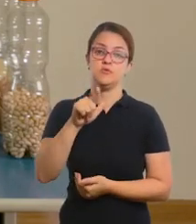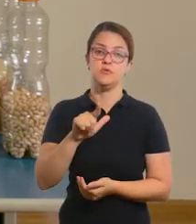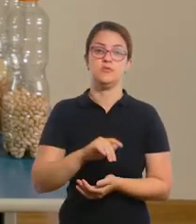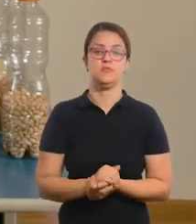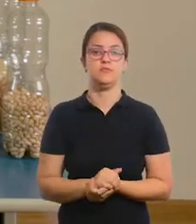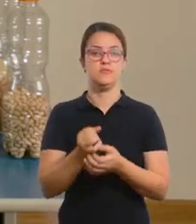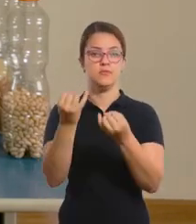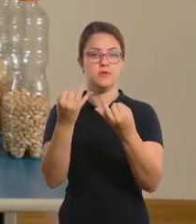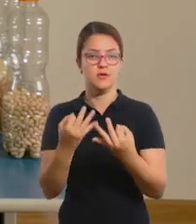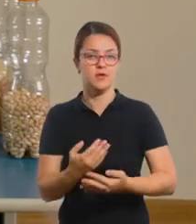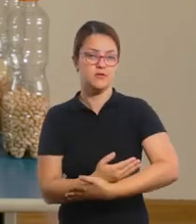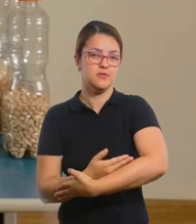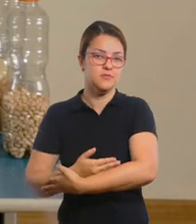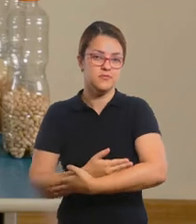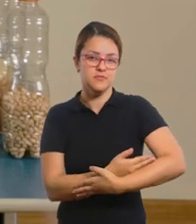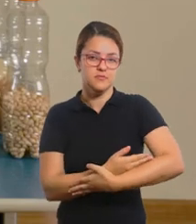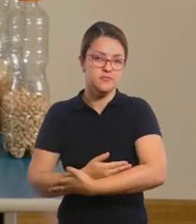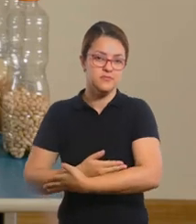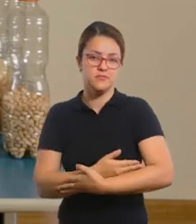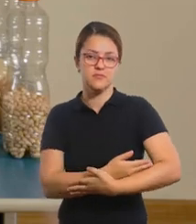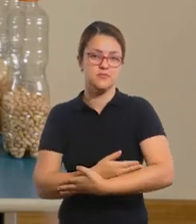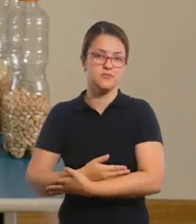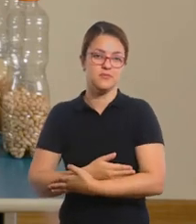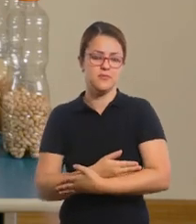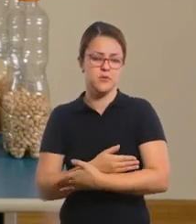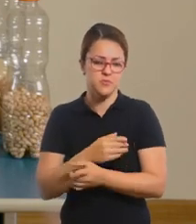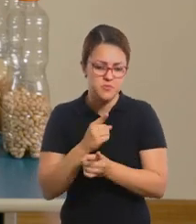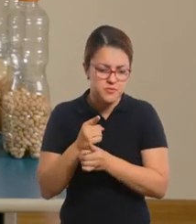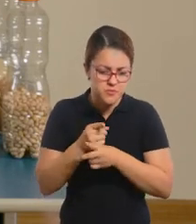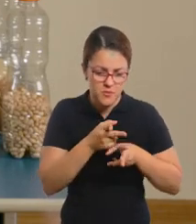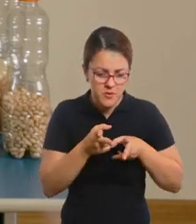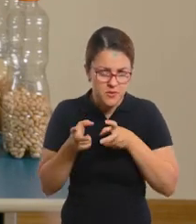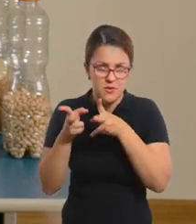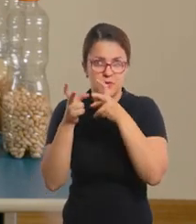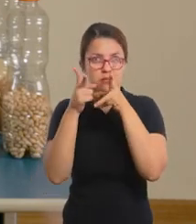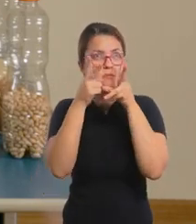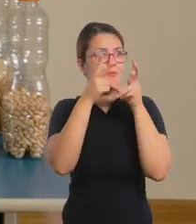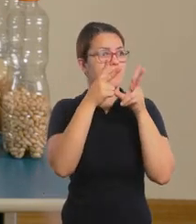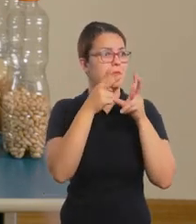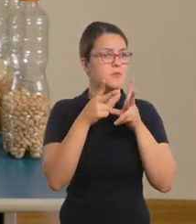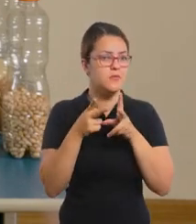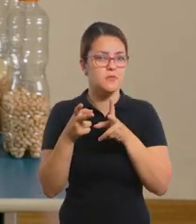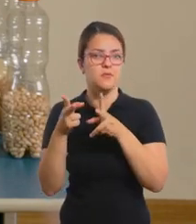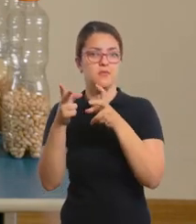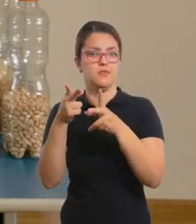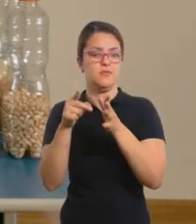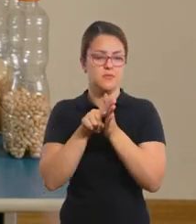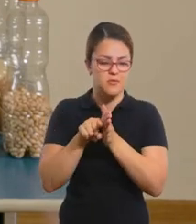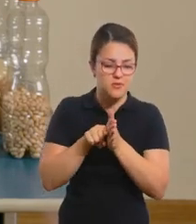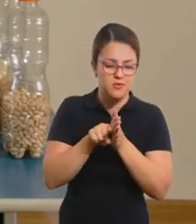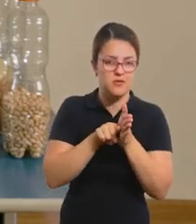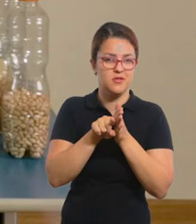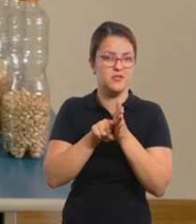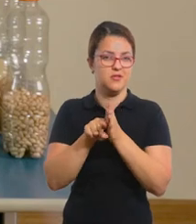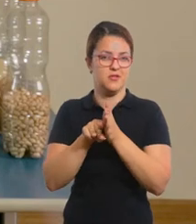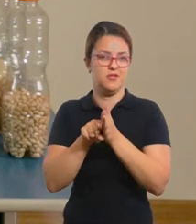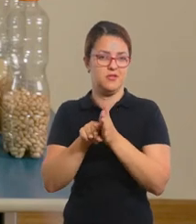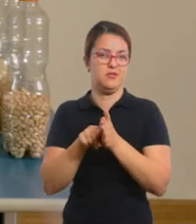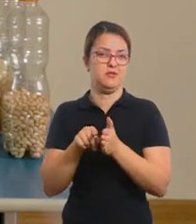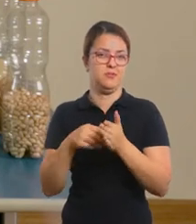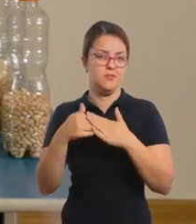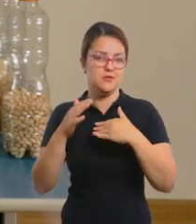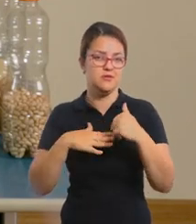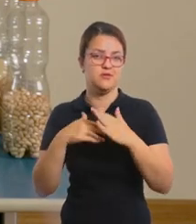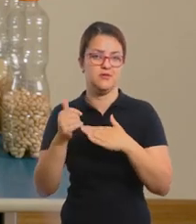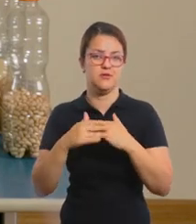eu repito com vocês, as crianças de berçário, os nossos bebês, eles estão descobrindo o mundo. Então nada melhor do que deixar eles pesquisarem e fazerem as